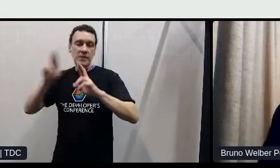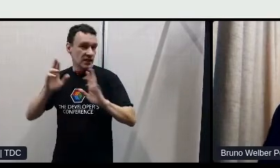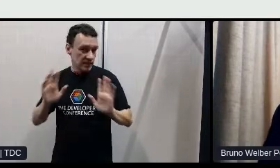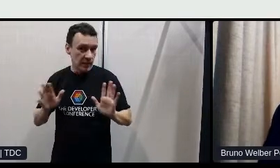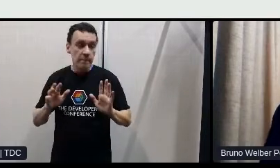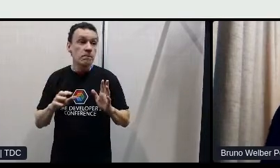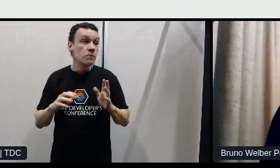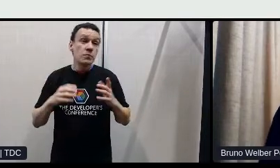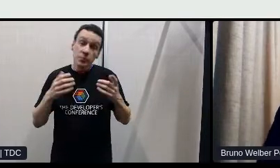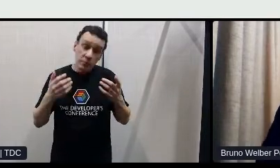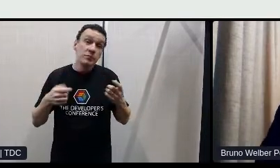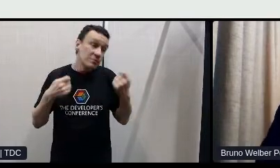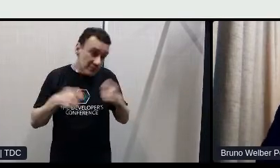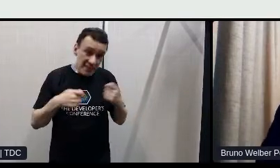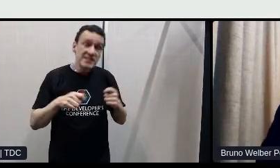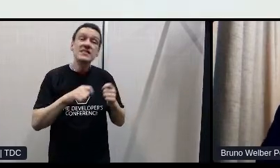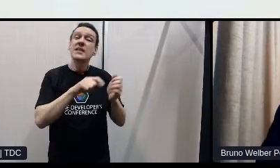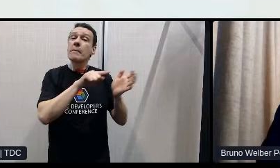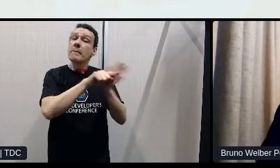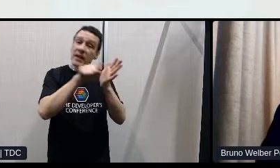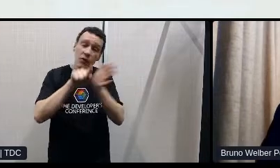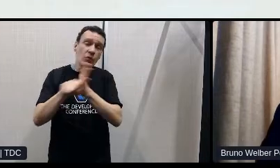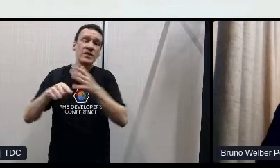gente vai ter que fazer a pergunta para a pessoa certa".